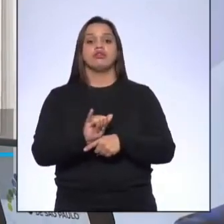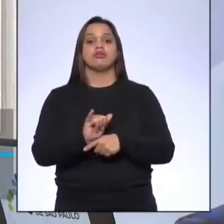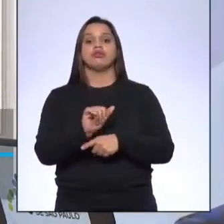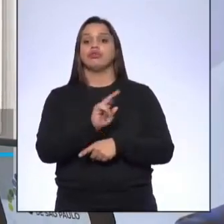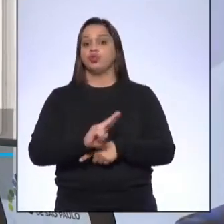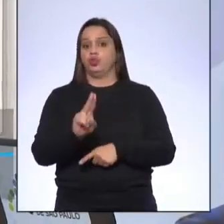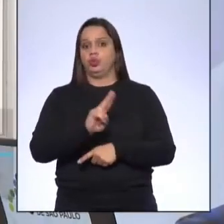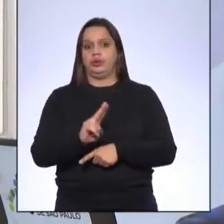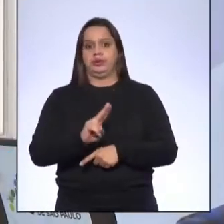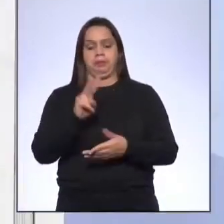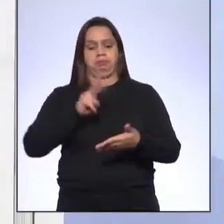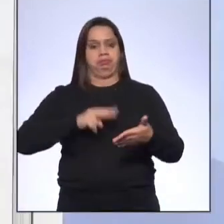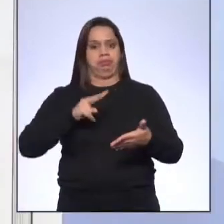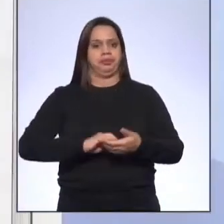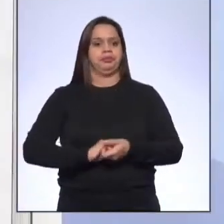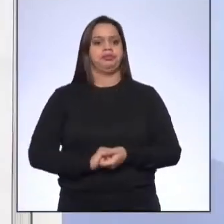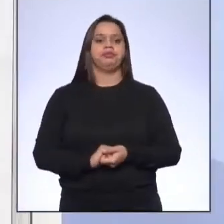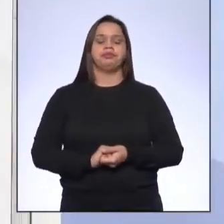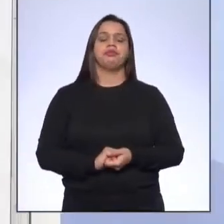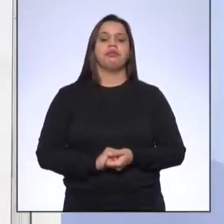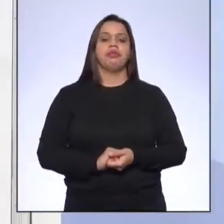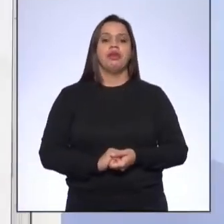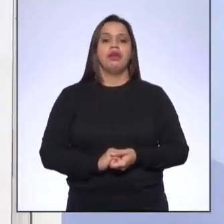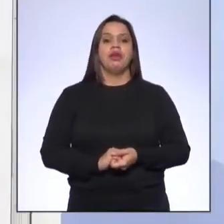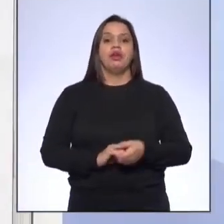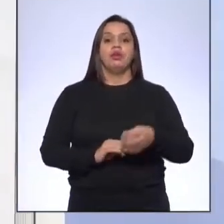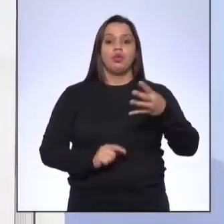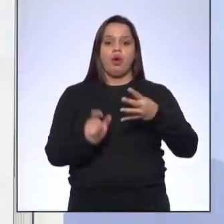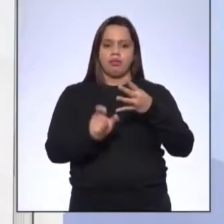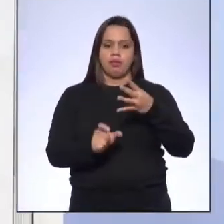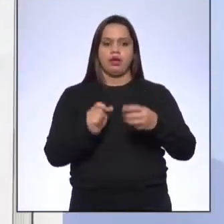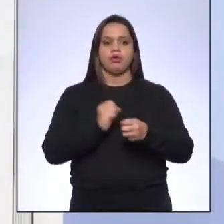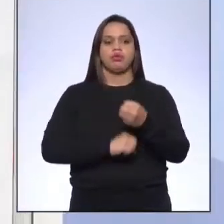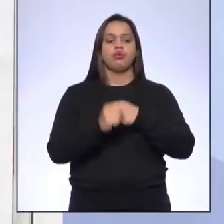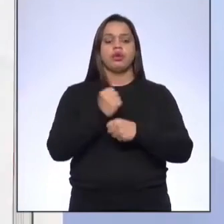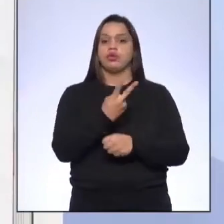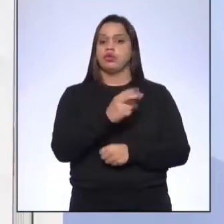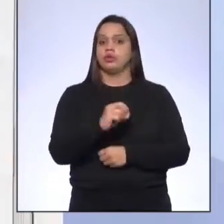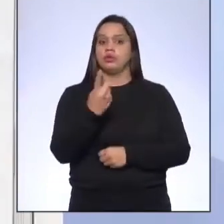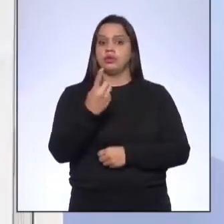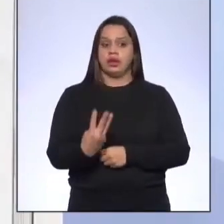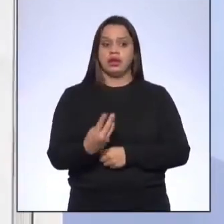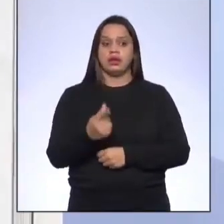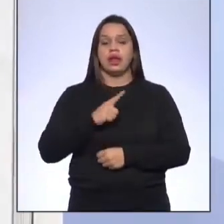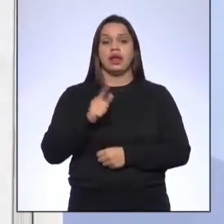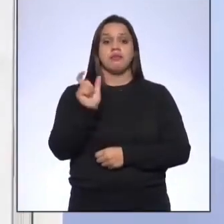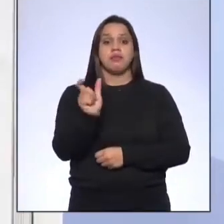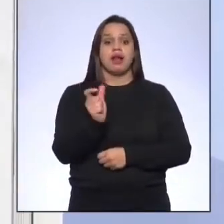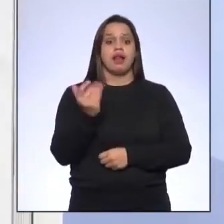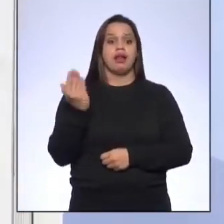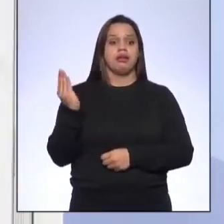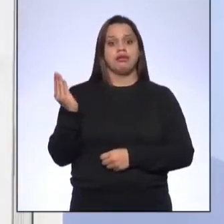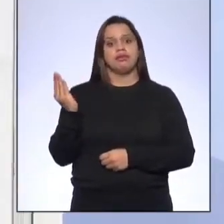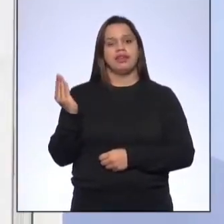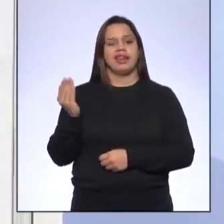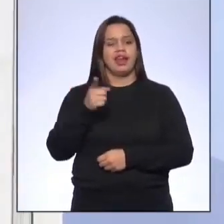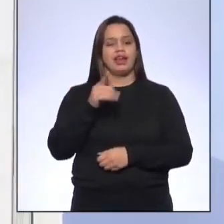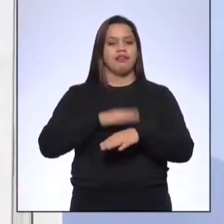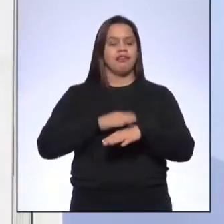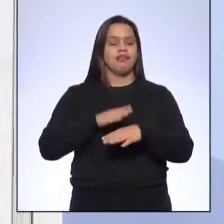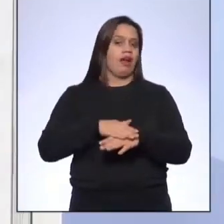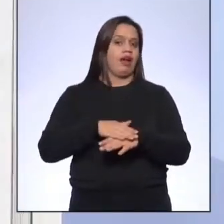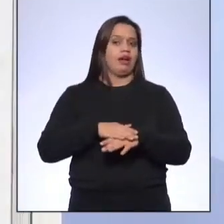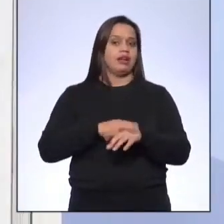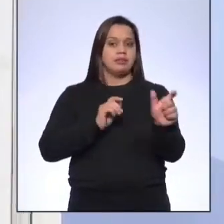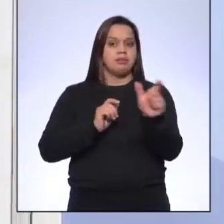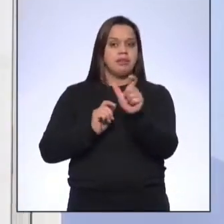Aqui. No quarto parágrafo, em 2013, 2013, eu tenho a palavra cross. Quem faz palavra cruzada, encontra